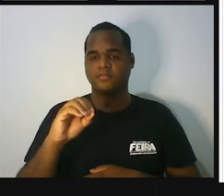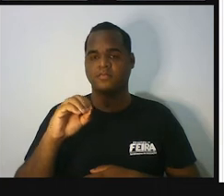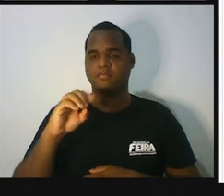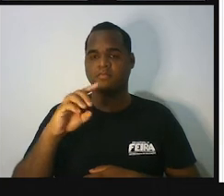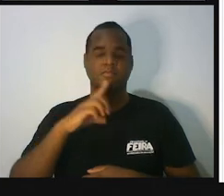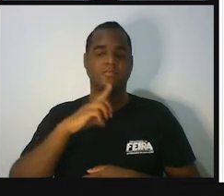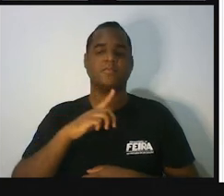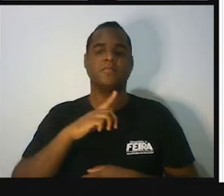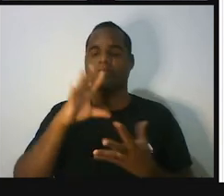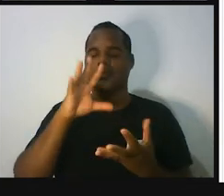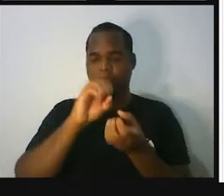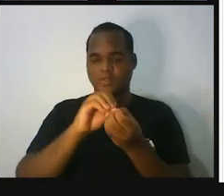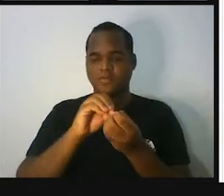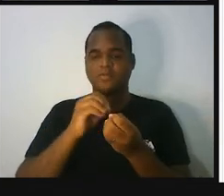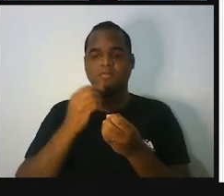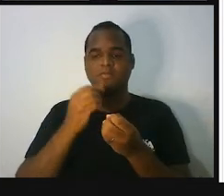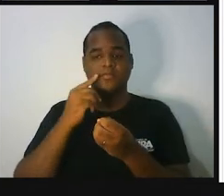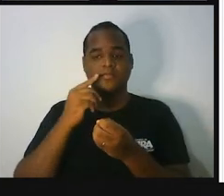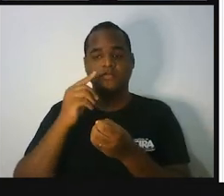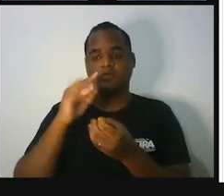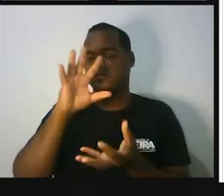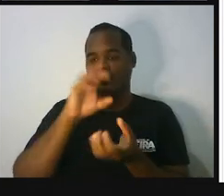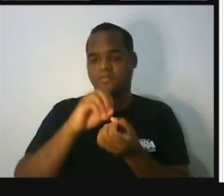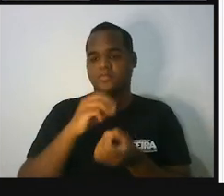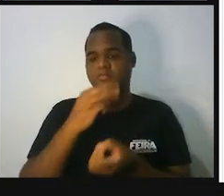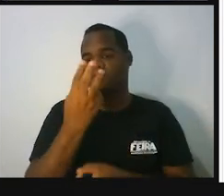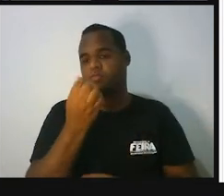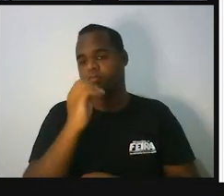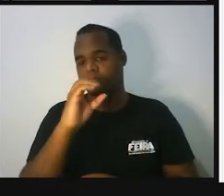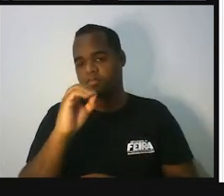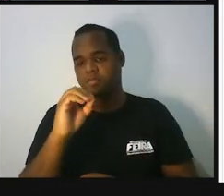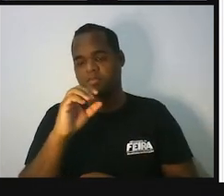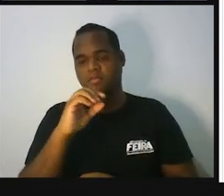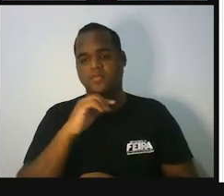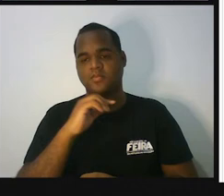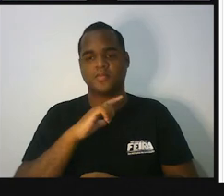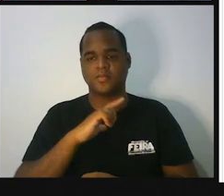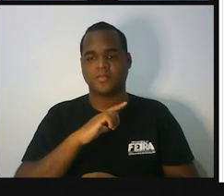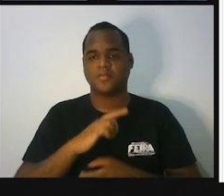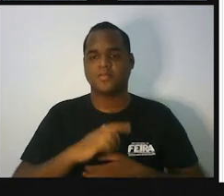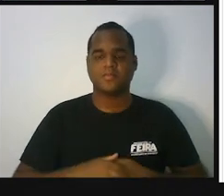vai achar que é 360 graus.